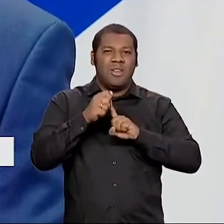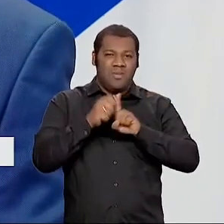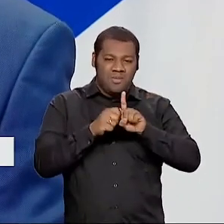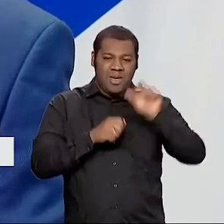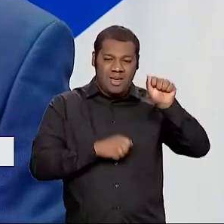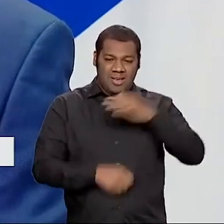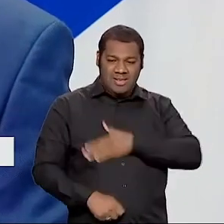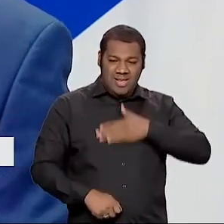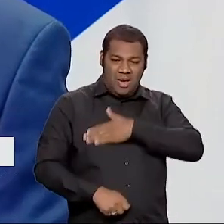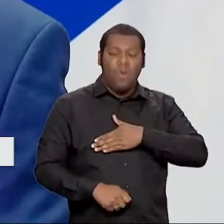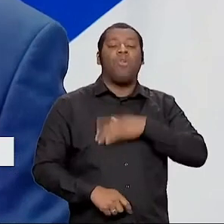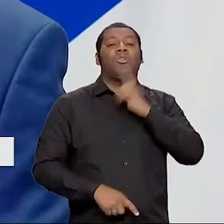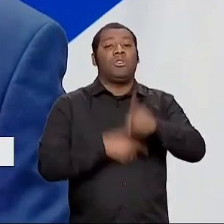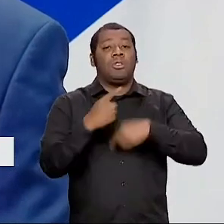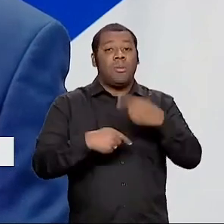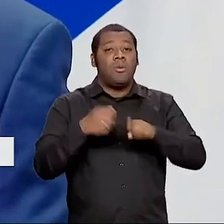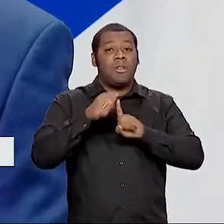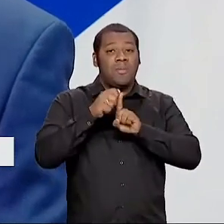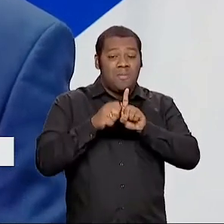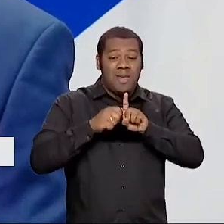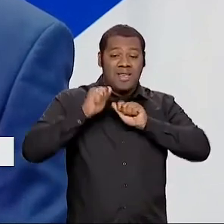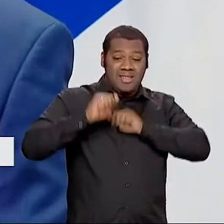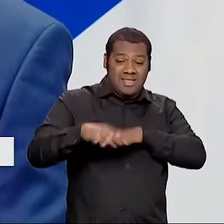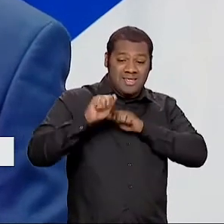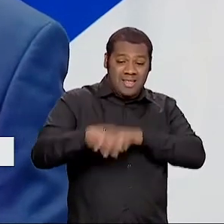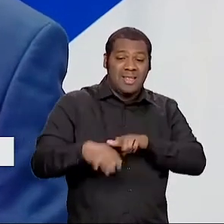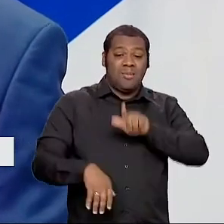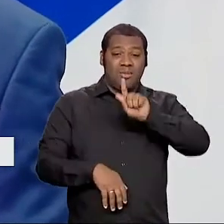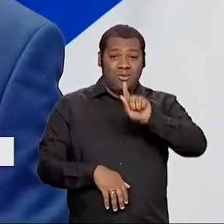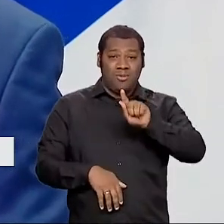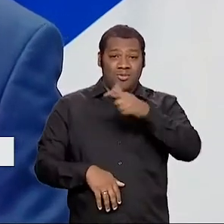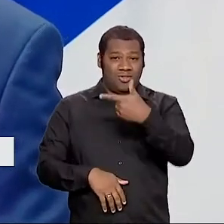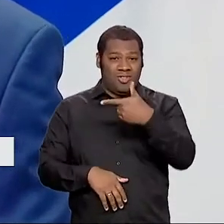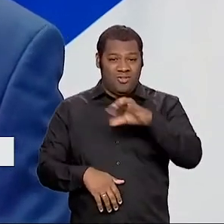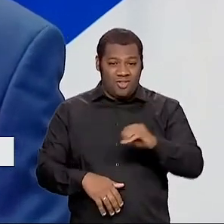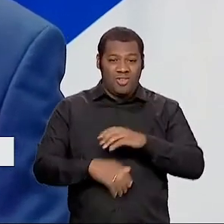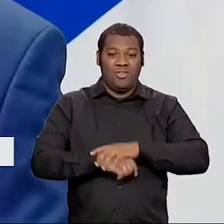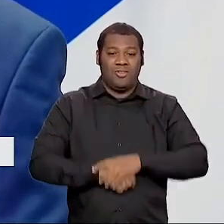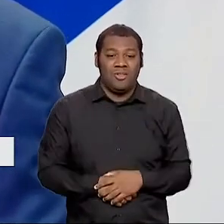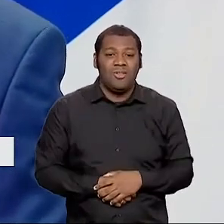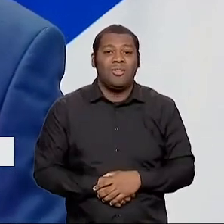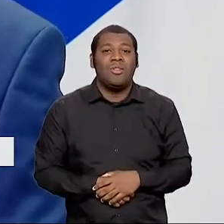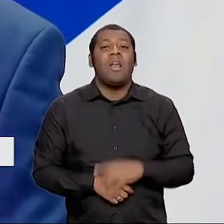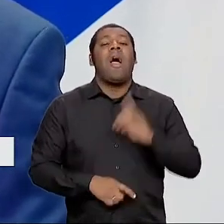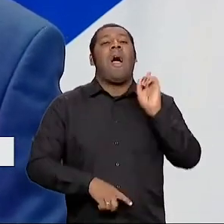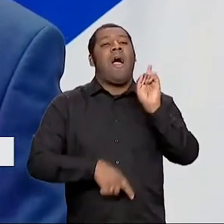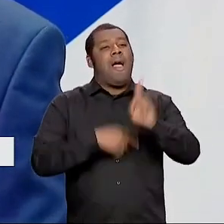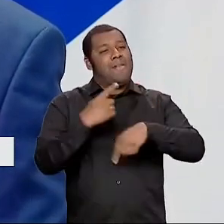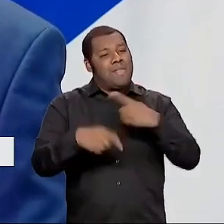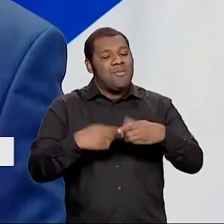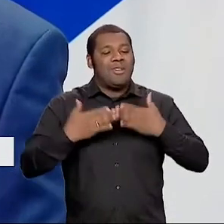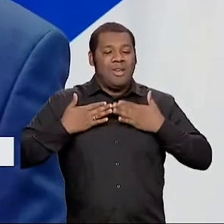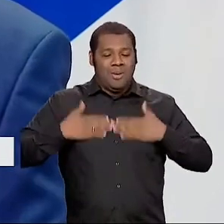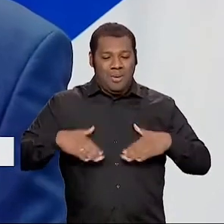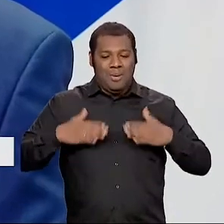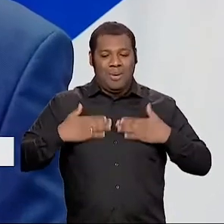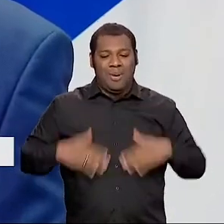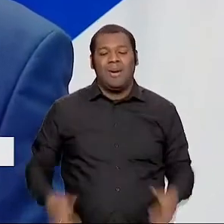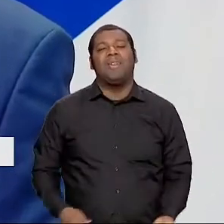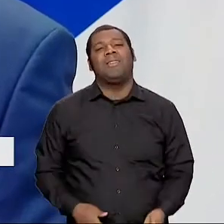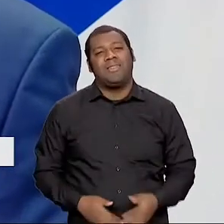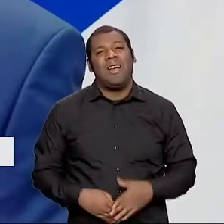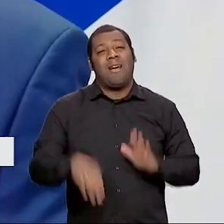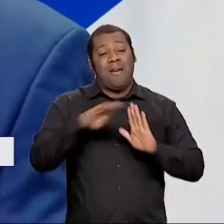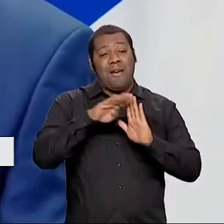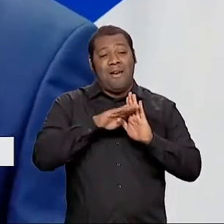o G20 em setembro, e depois nós vamos cuidar da alma, porque está muito cansada a